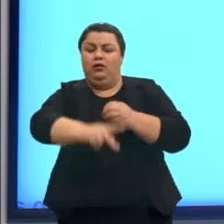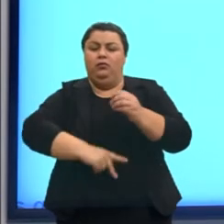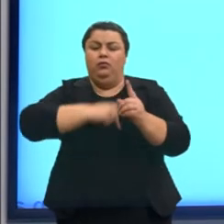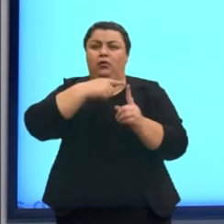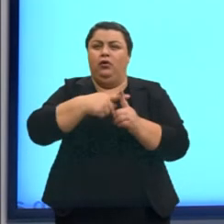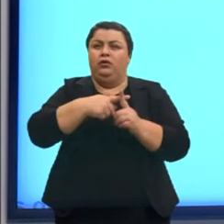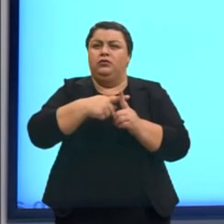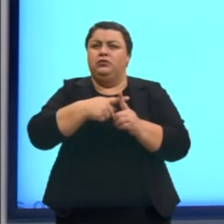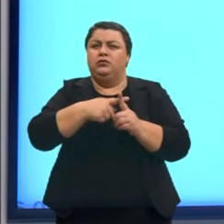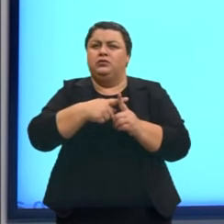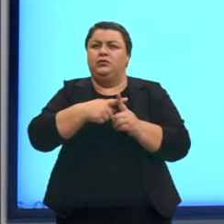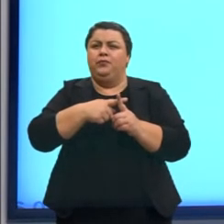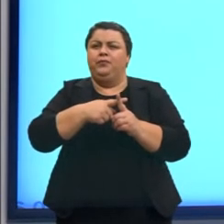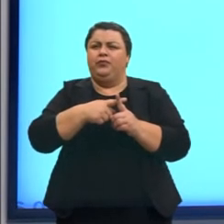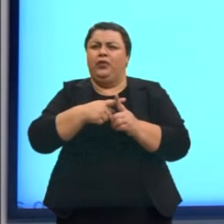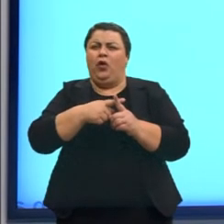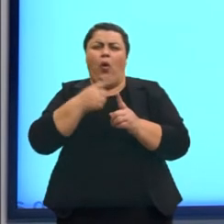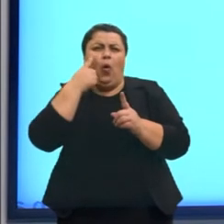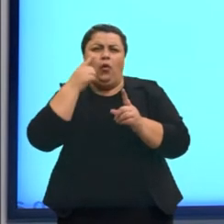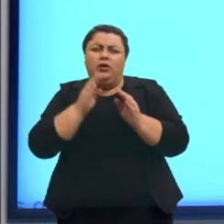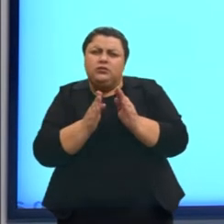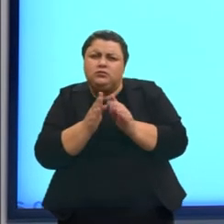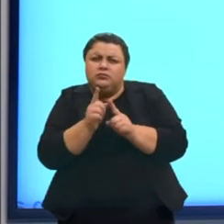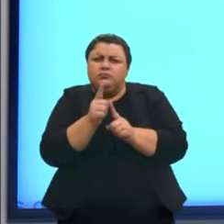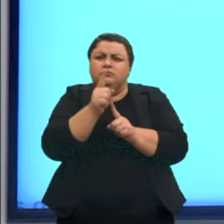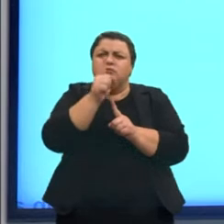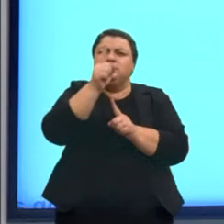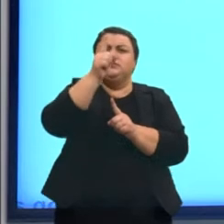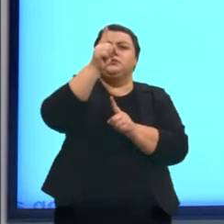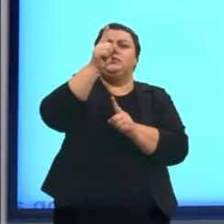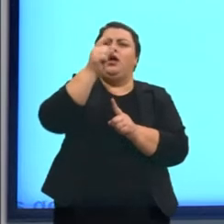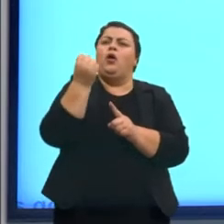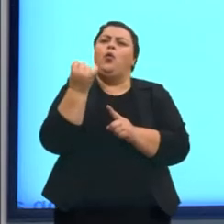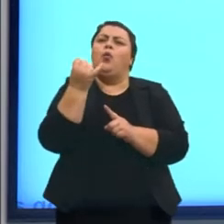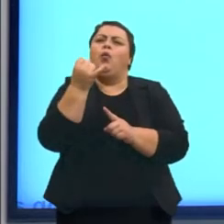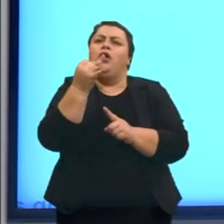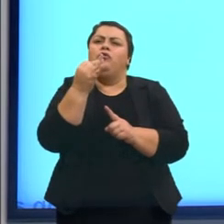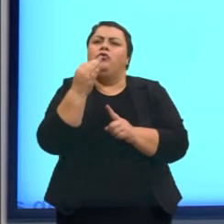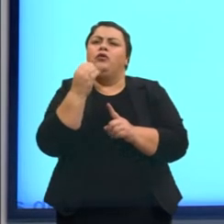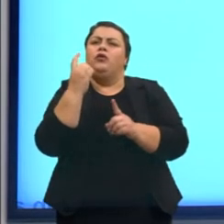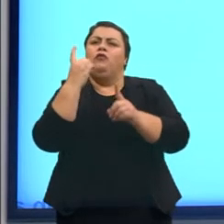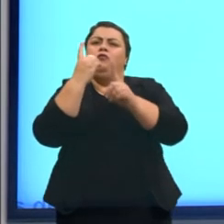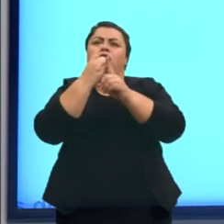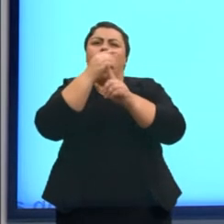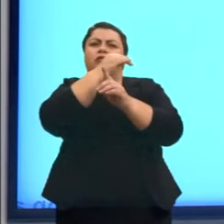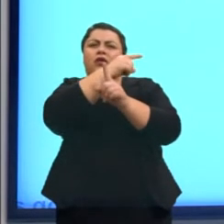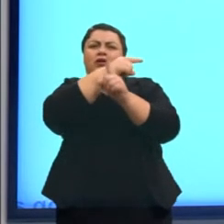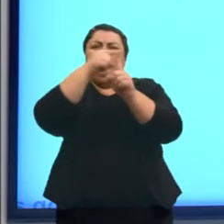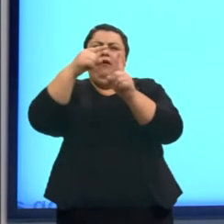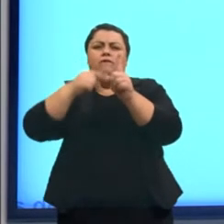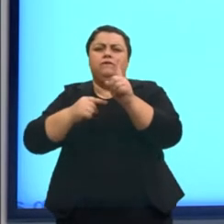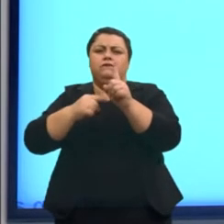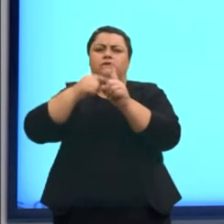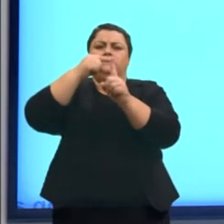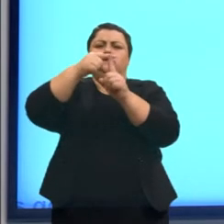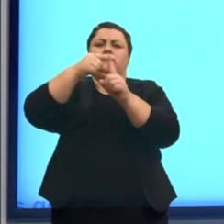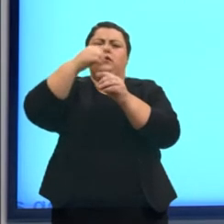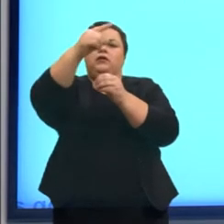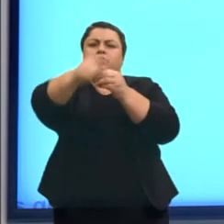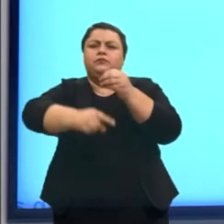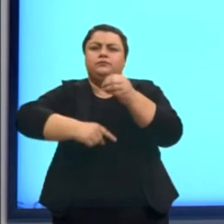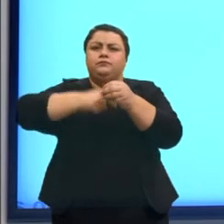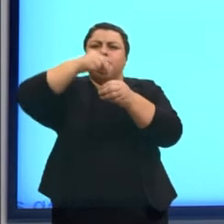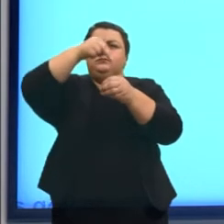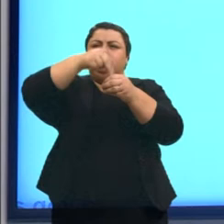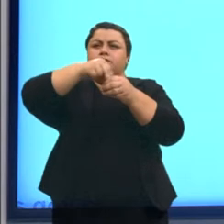aqui seguindo na linha de 50 prótons quando que eu vou bater nos nêutrons a quantidade de nêutrons aqui